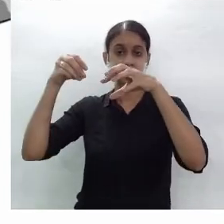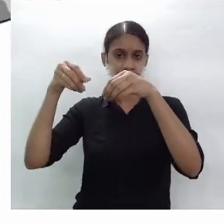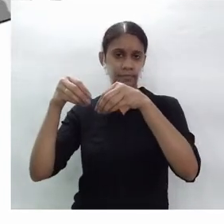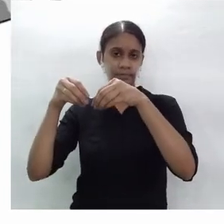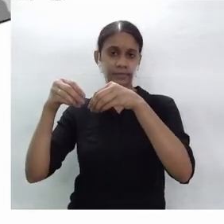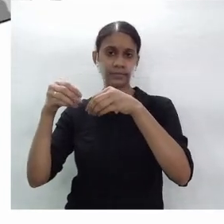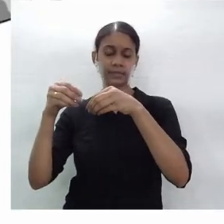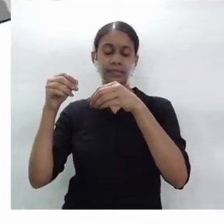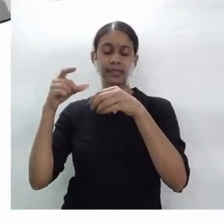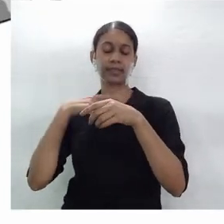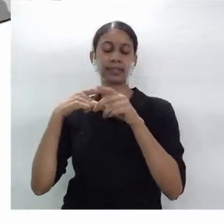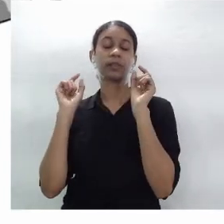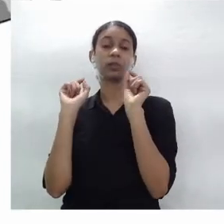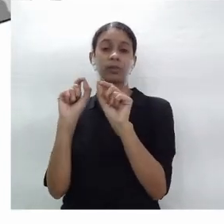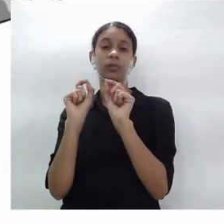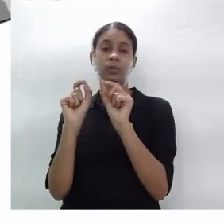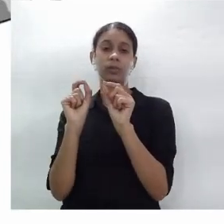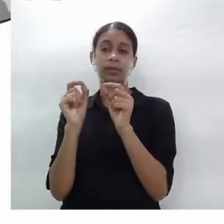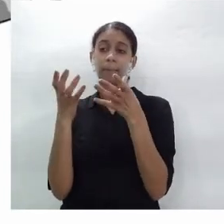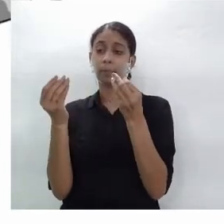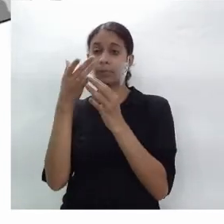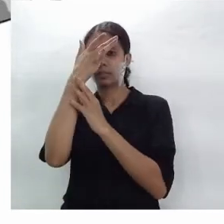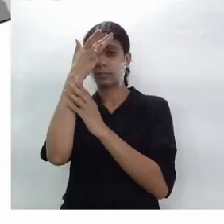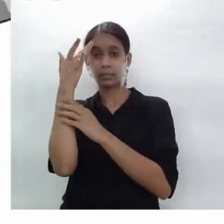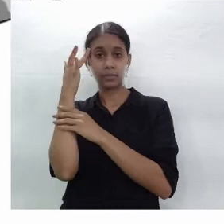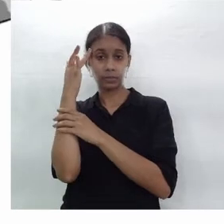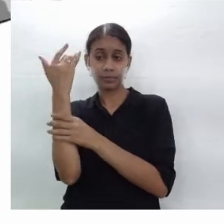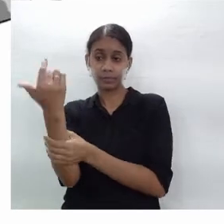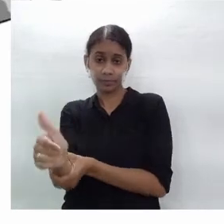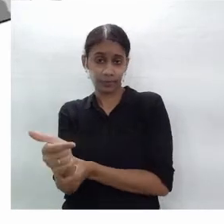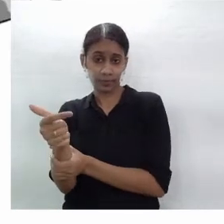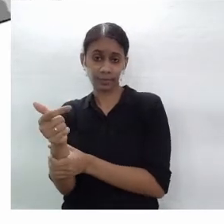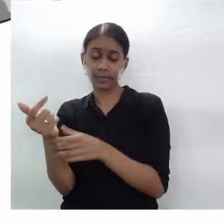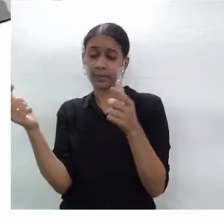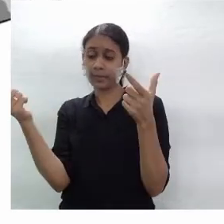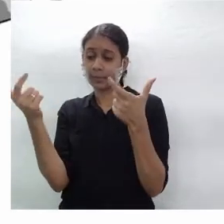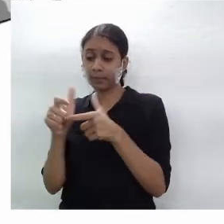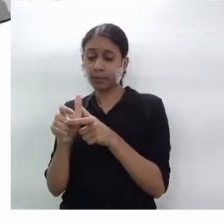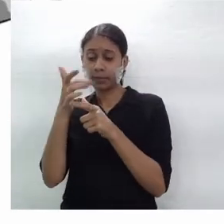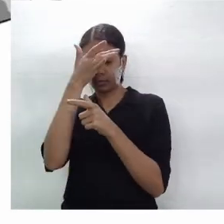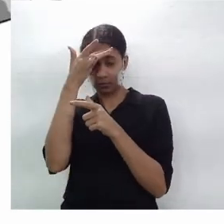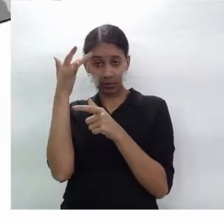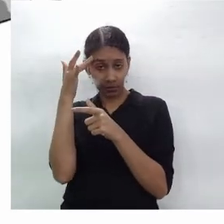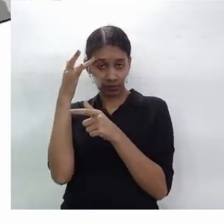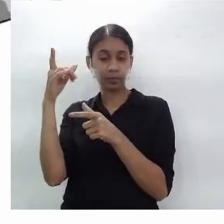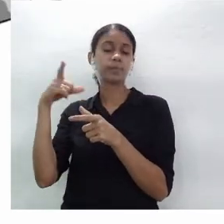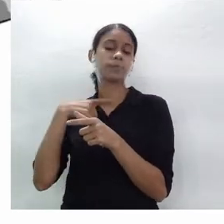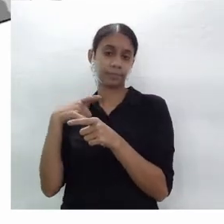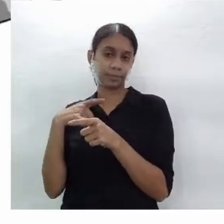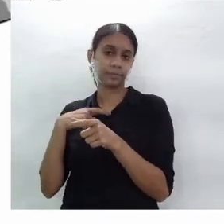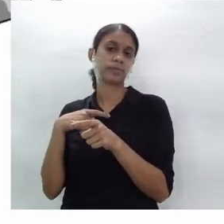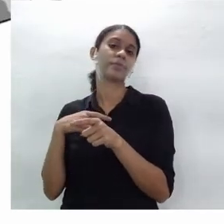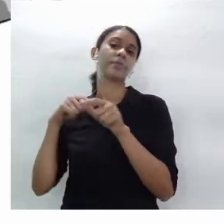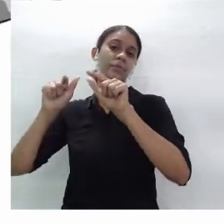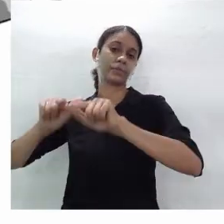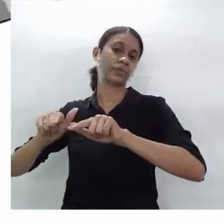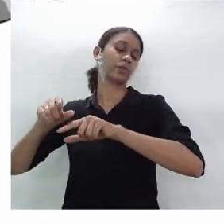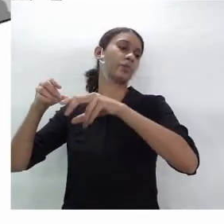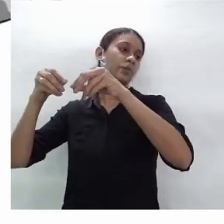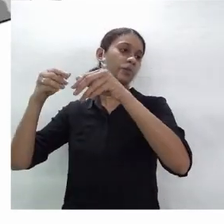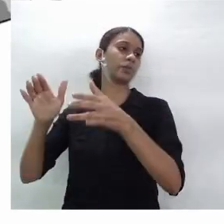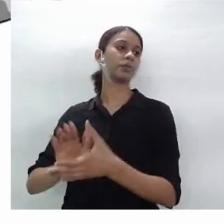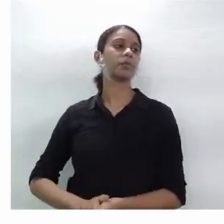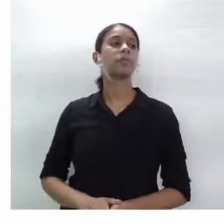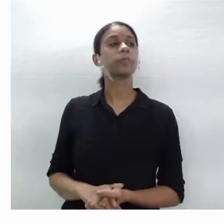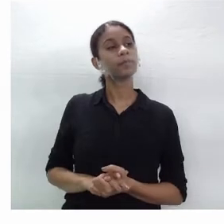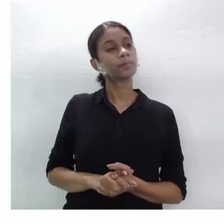muitos não têm terra nenhuma e uma pequena maioria concentra essa riqueza que é a terra. Vai para o